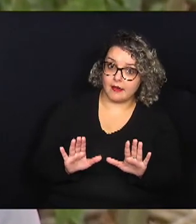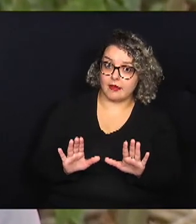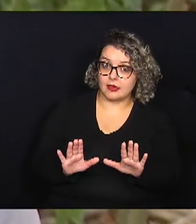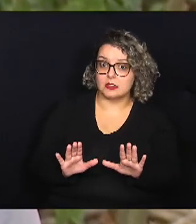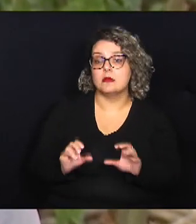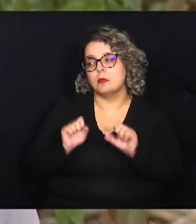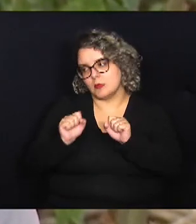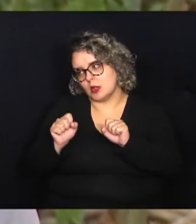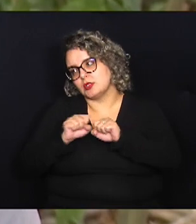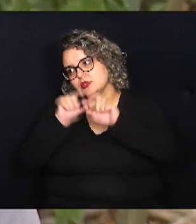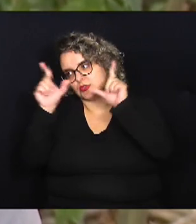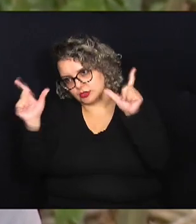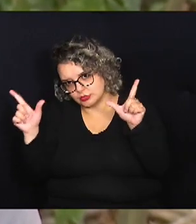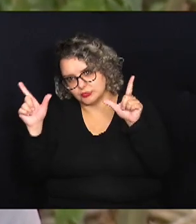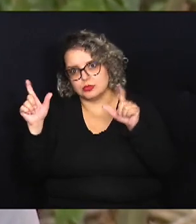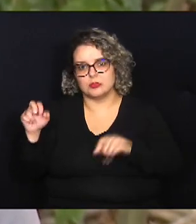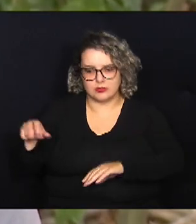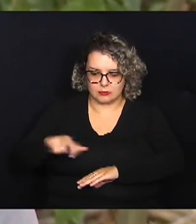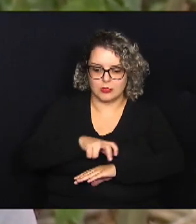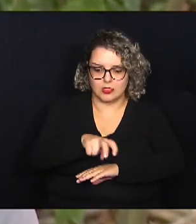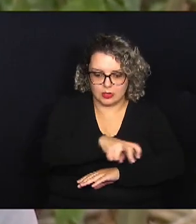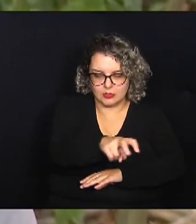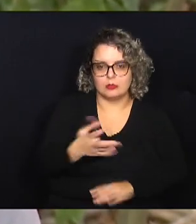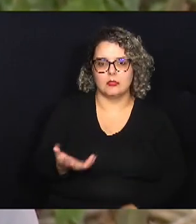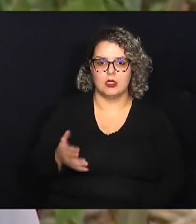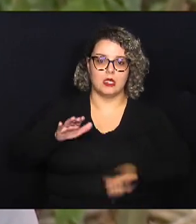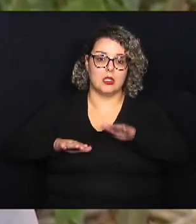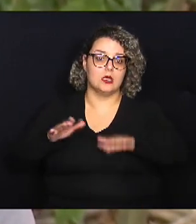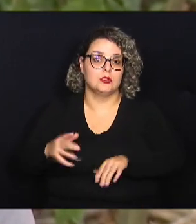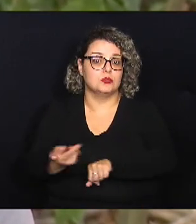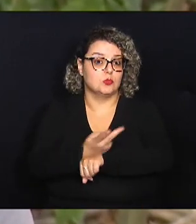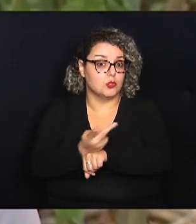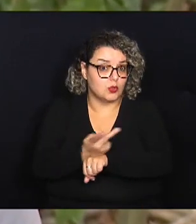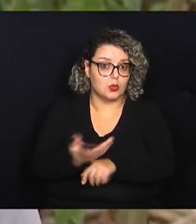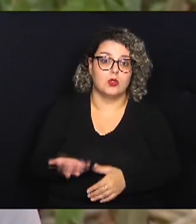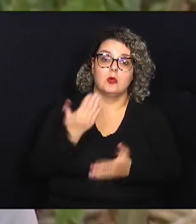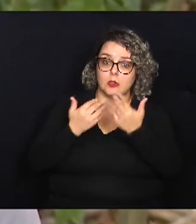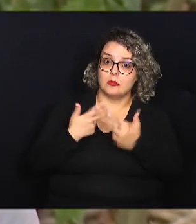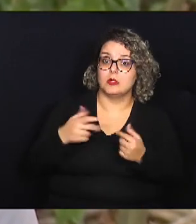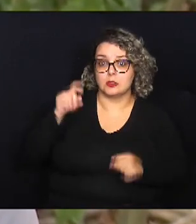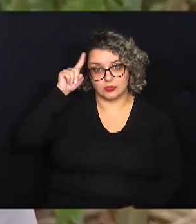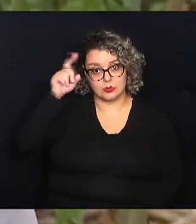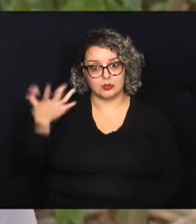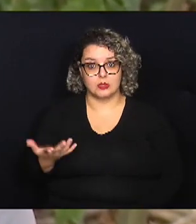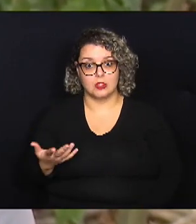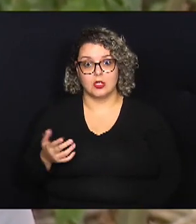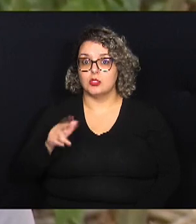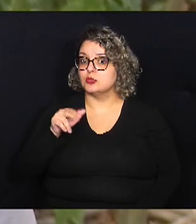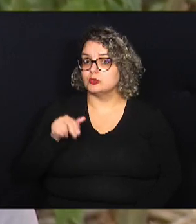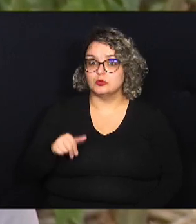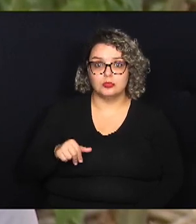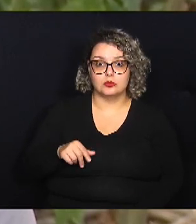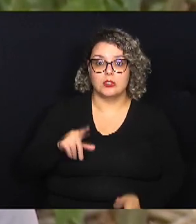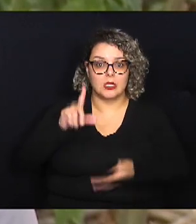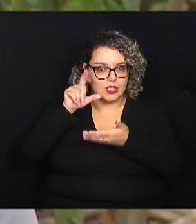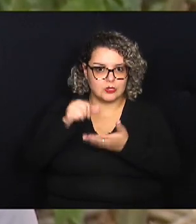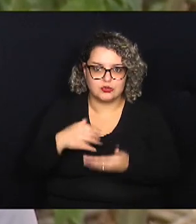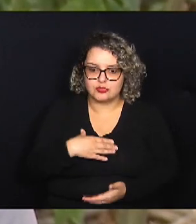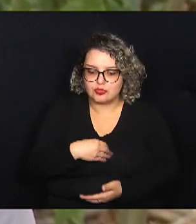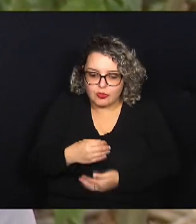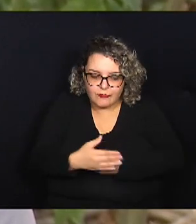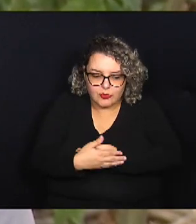que ele também possa circular ou às vezes até buscar um alimento durante o dia. A gente nunca conseguiu registrar o filhote. A gente